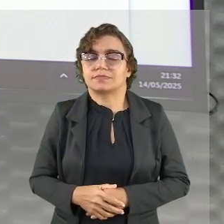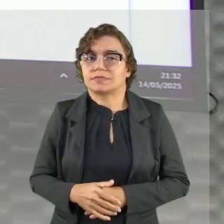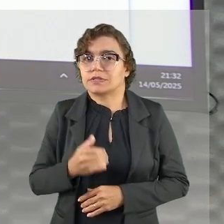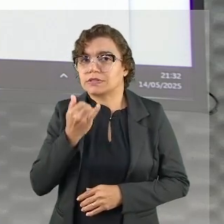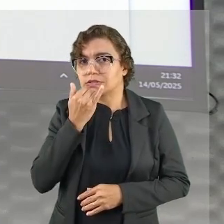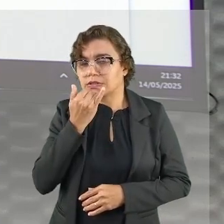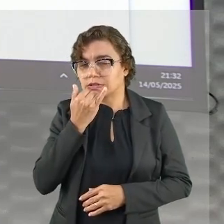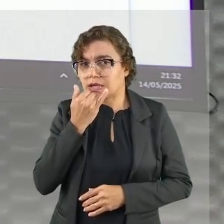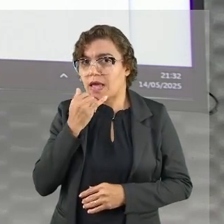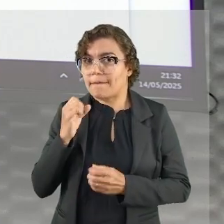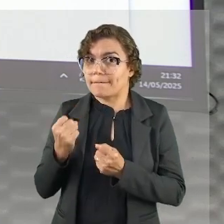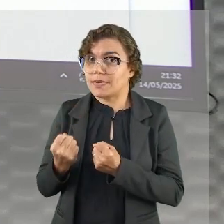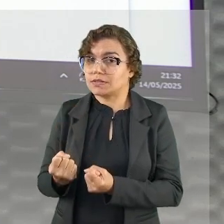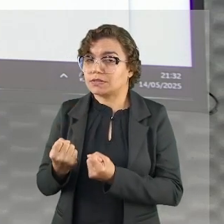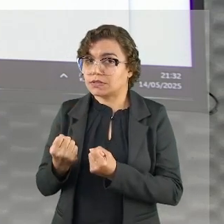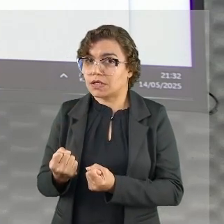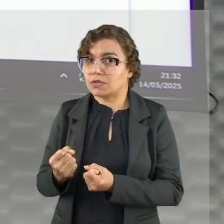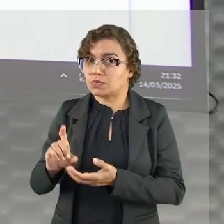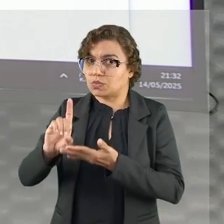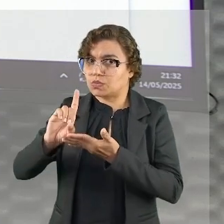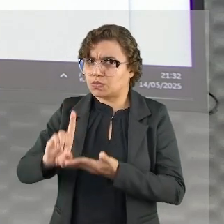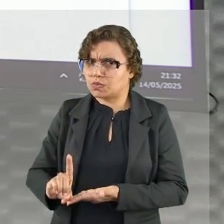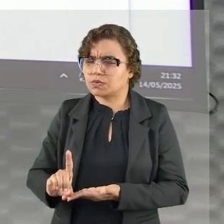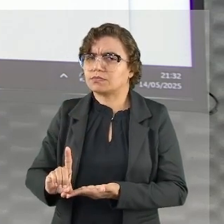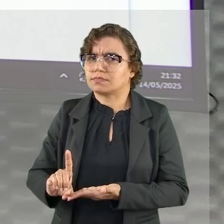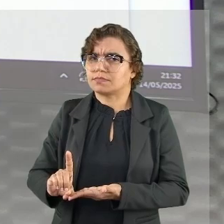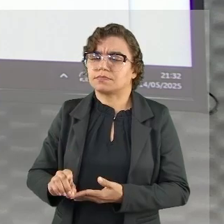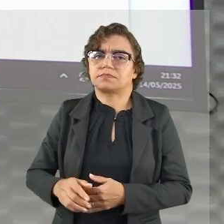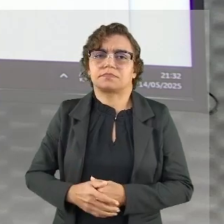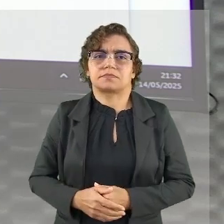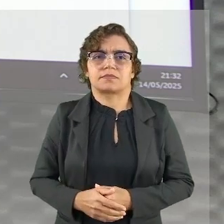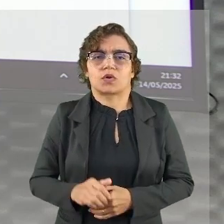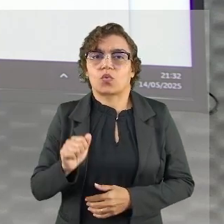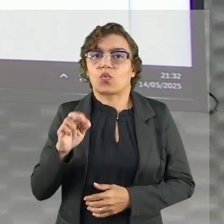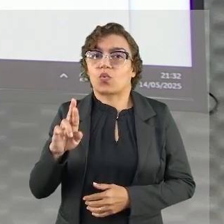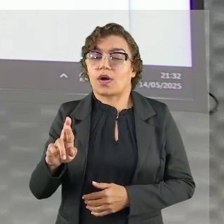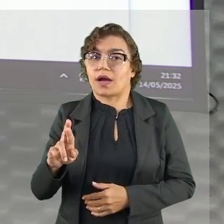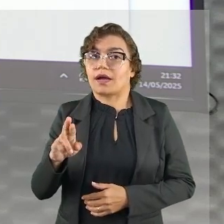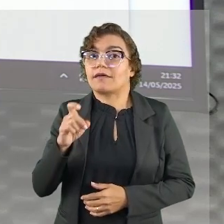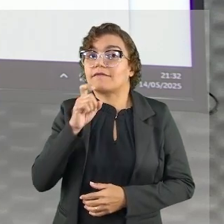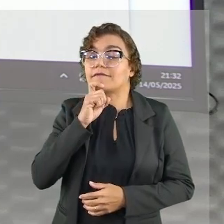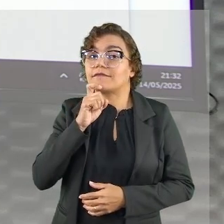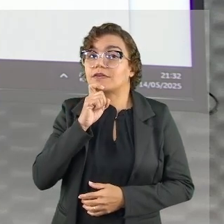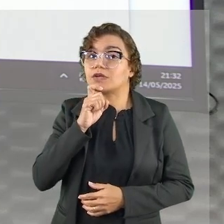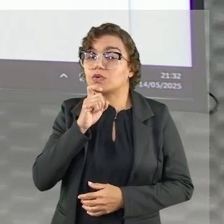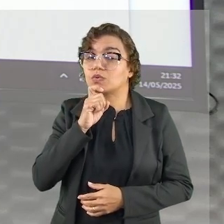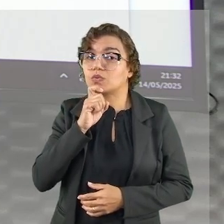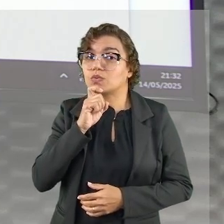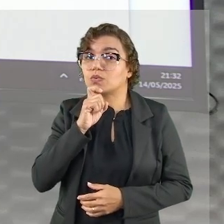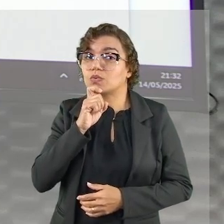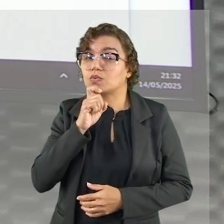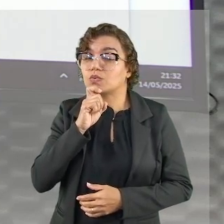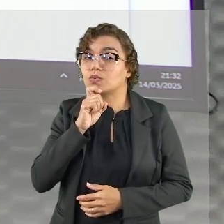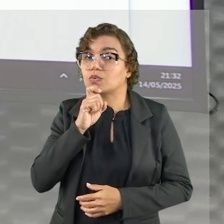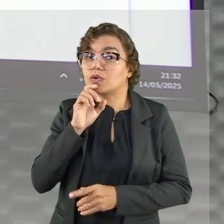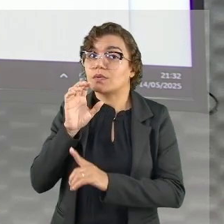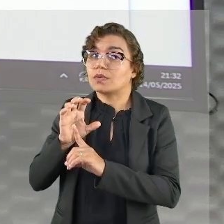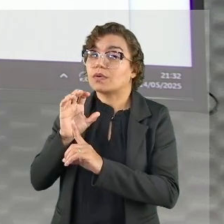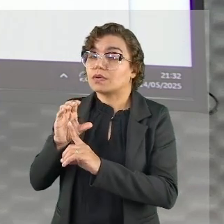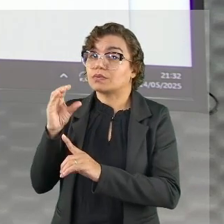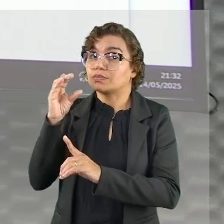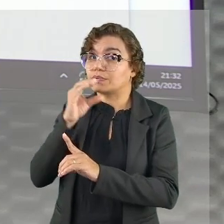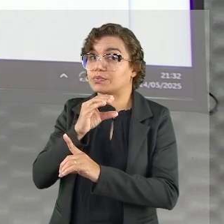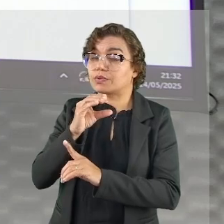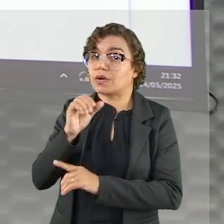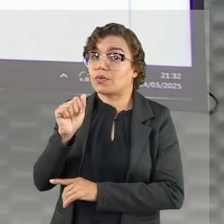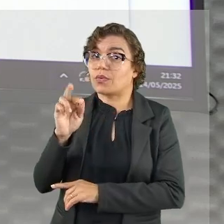Ele é mais denso, o ar frio. De novo, o aquecedor vai aquecer o ar frio.